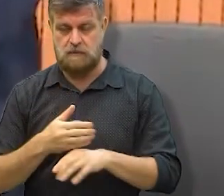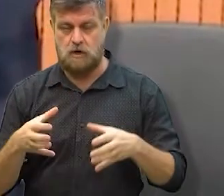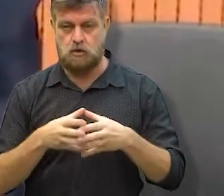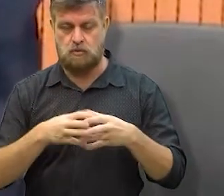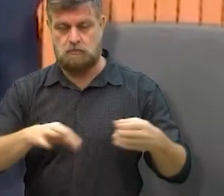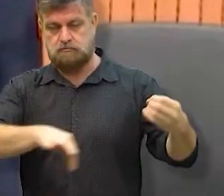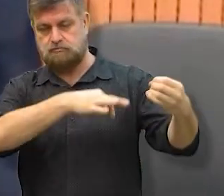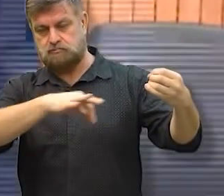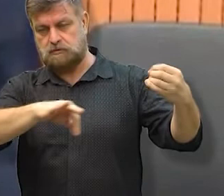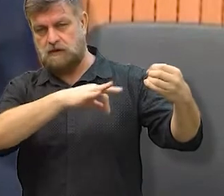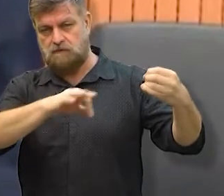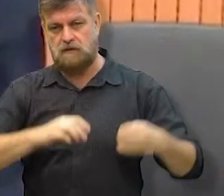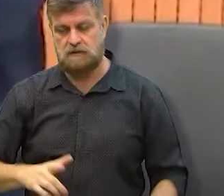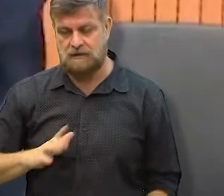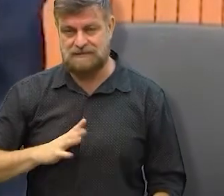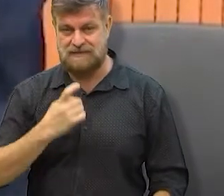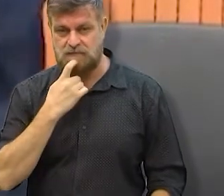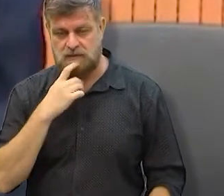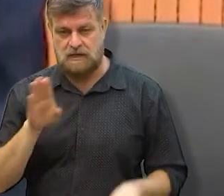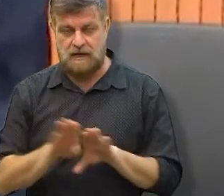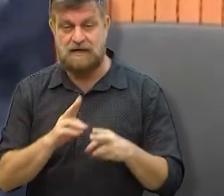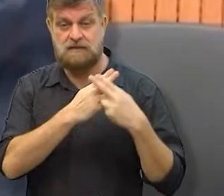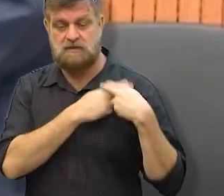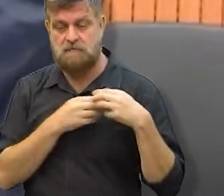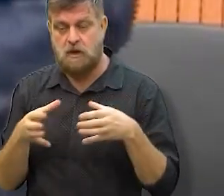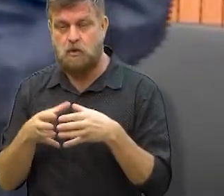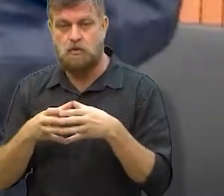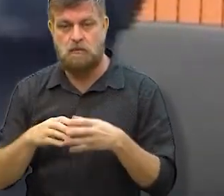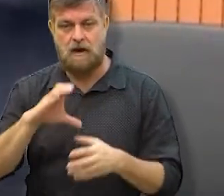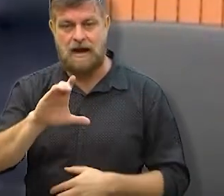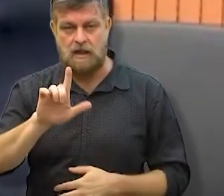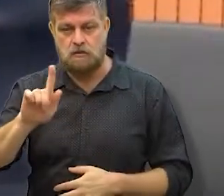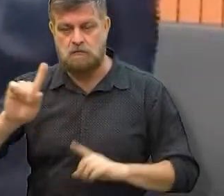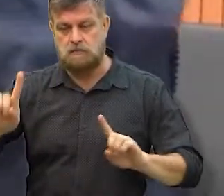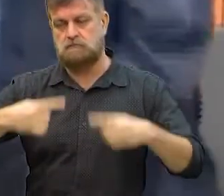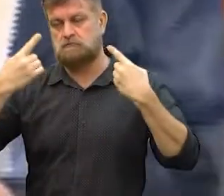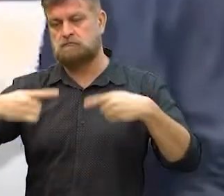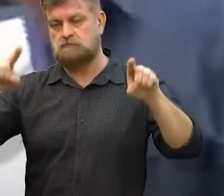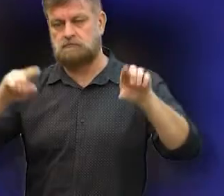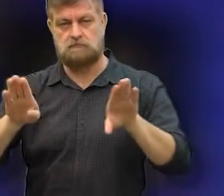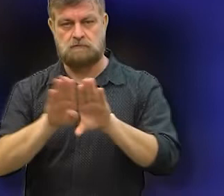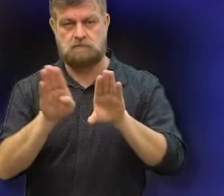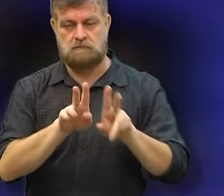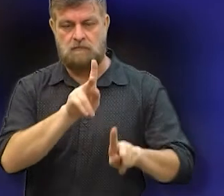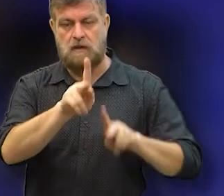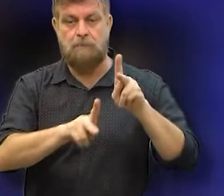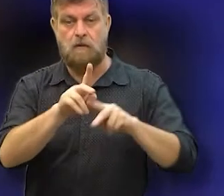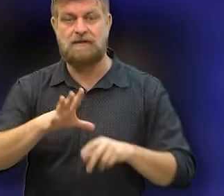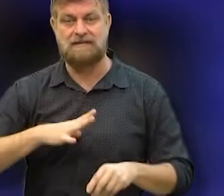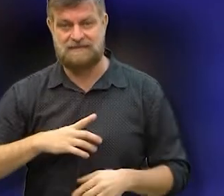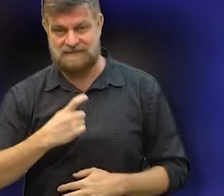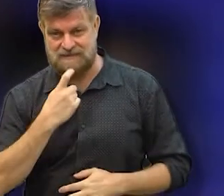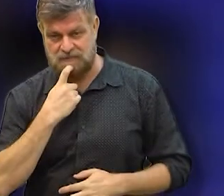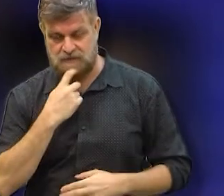parte da Orquestra Sinfônica de Campinas e é regente da Banda Carlos Gomes de Campinas e Orquestra